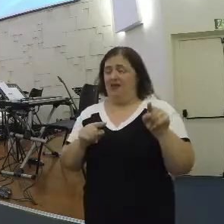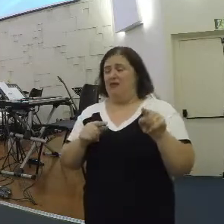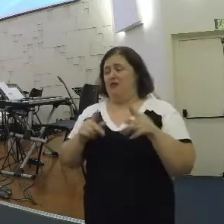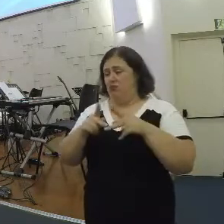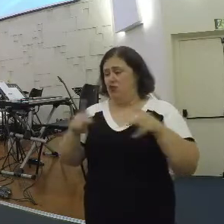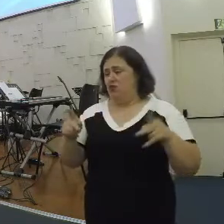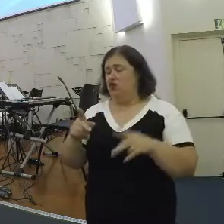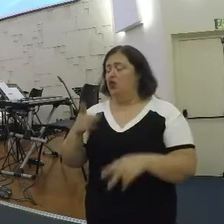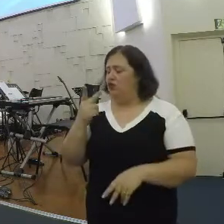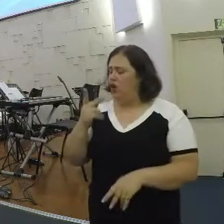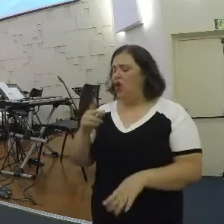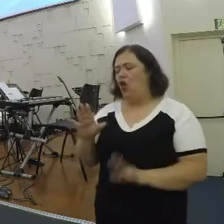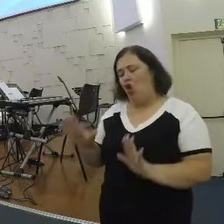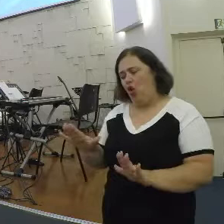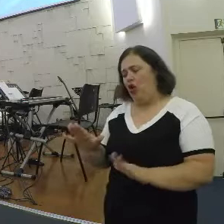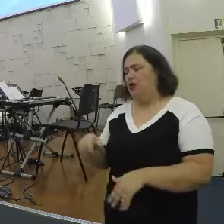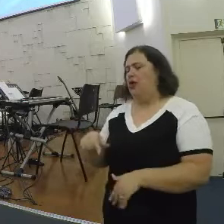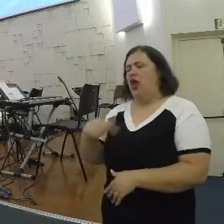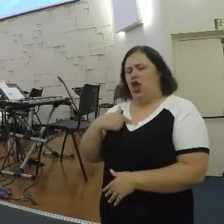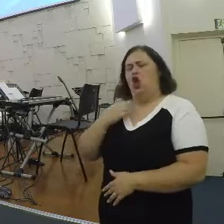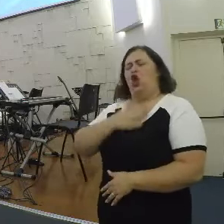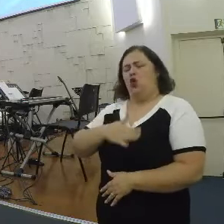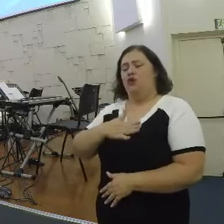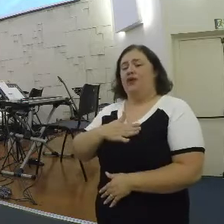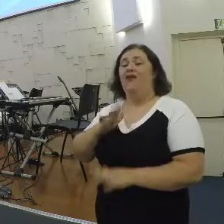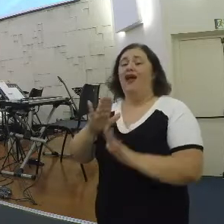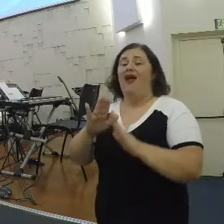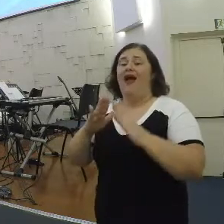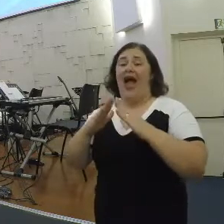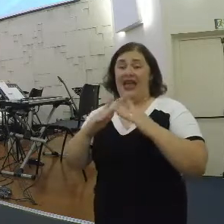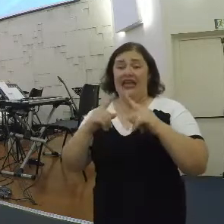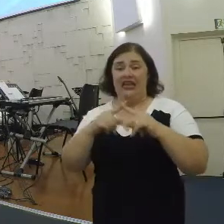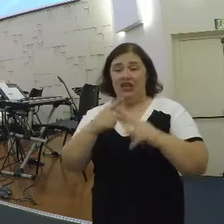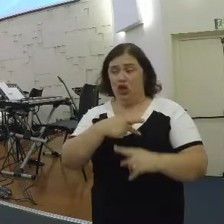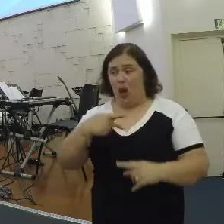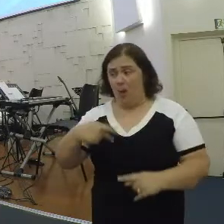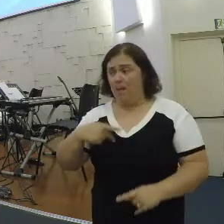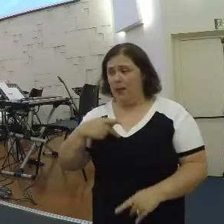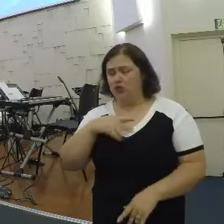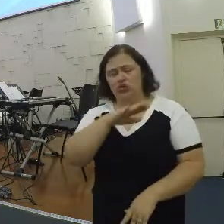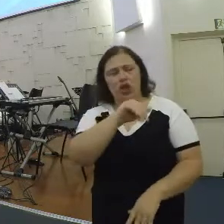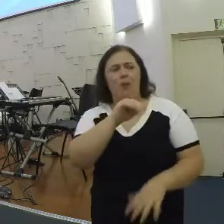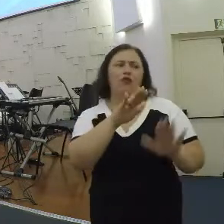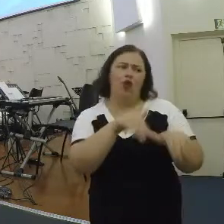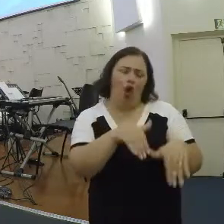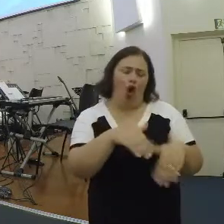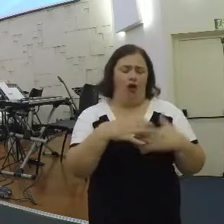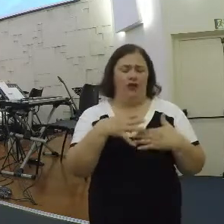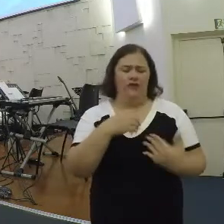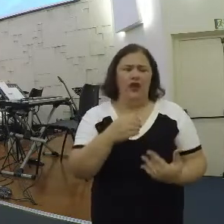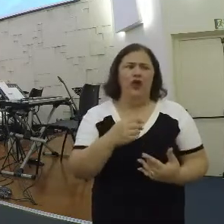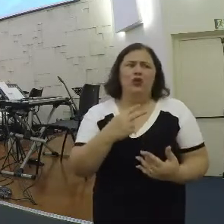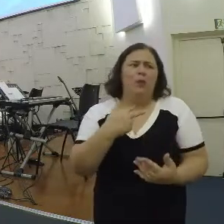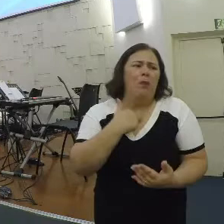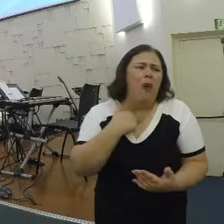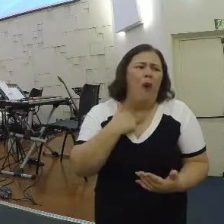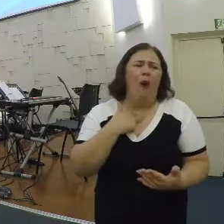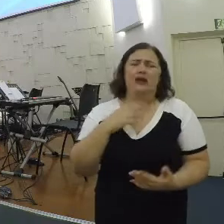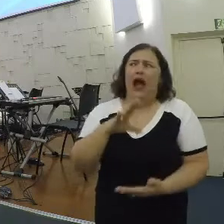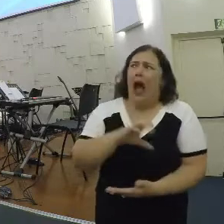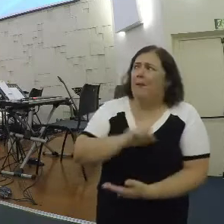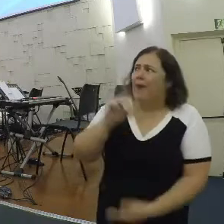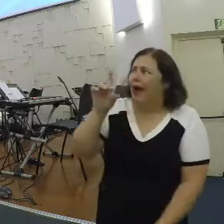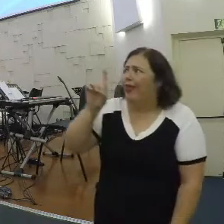correto, disse: você não pode continuar nisso, você não pode dizer que ama a Cristo e continuar promovendo essa